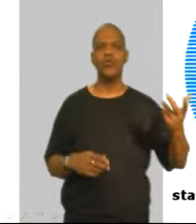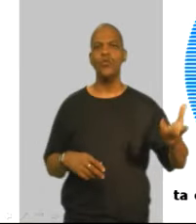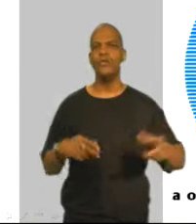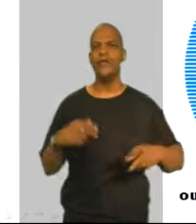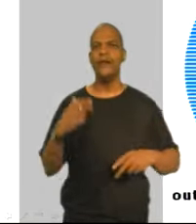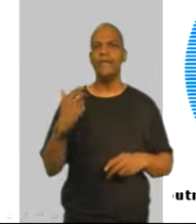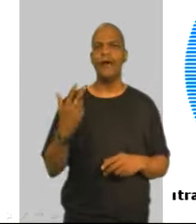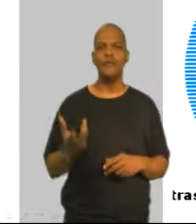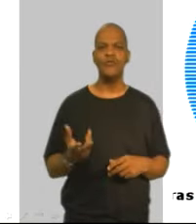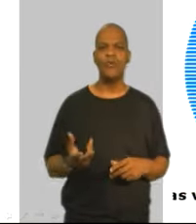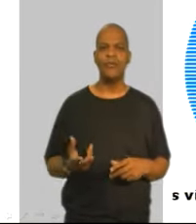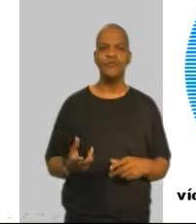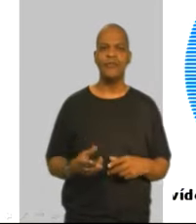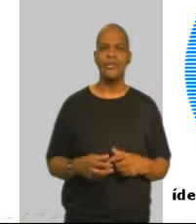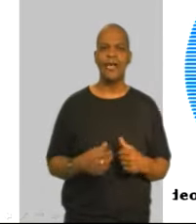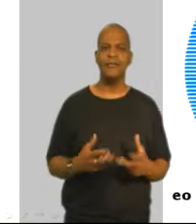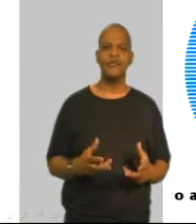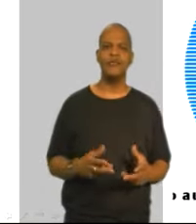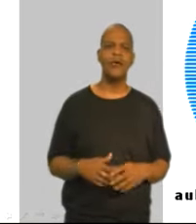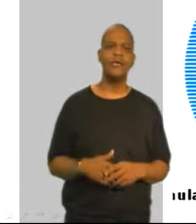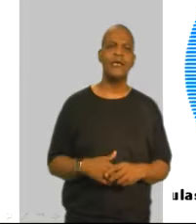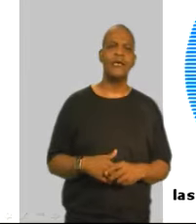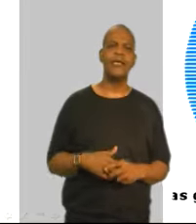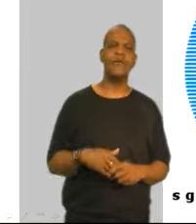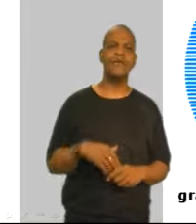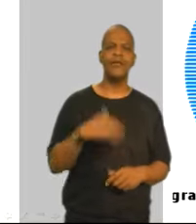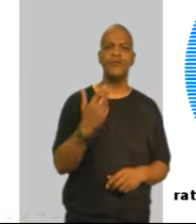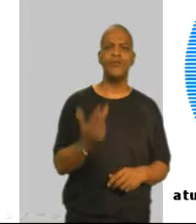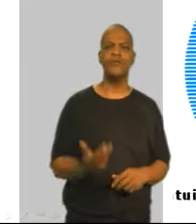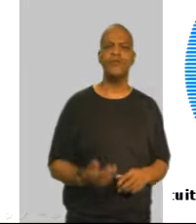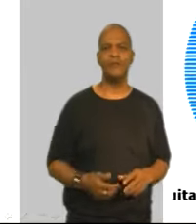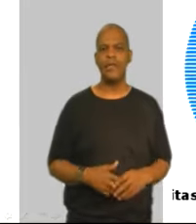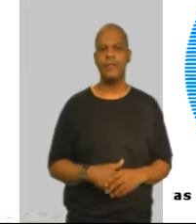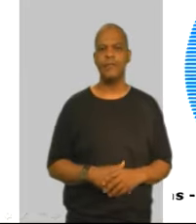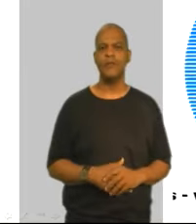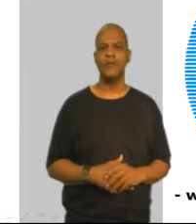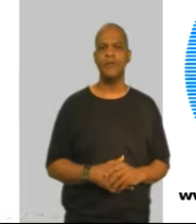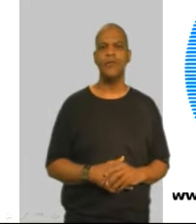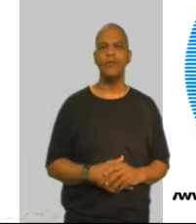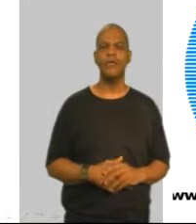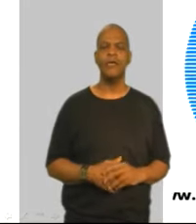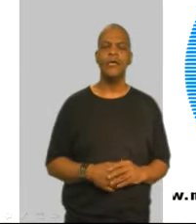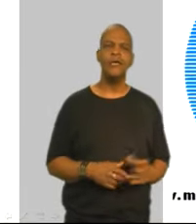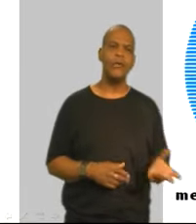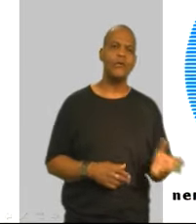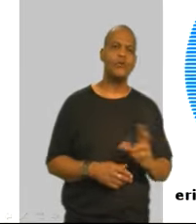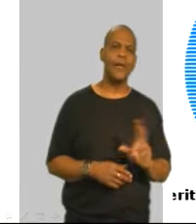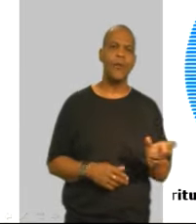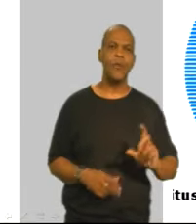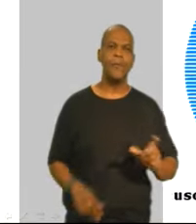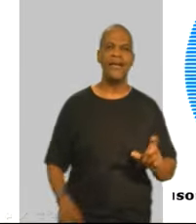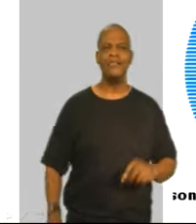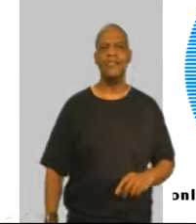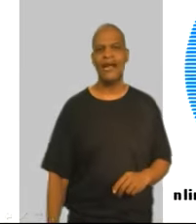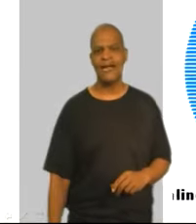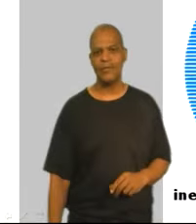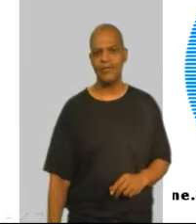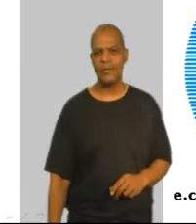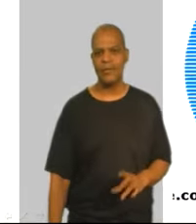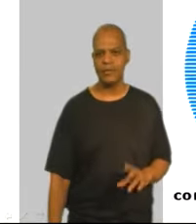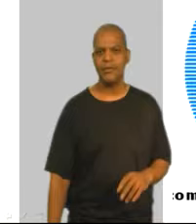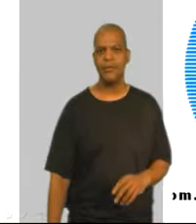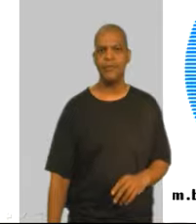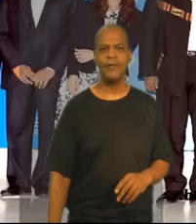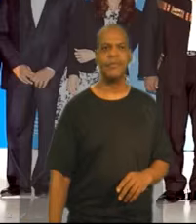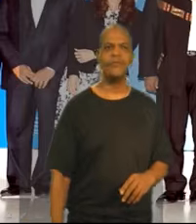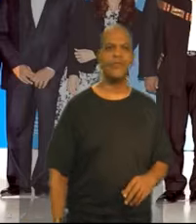sentam, discutem, falam sobre as suas realizações, cada um fala sobre as suas experiências econômicas e isso é compartilhado